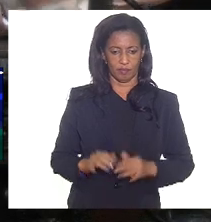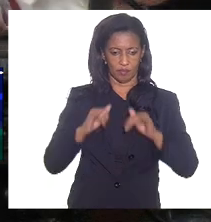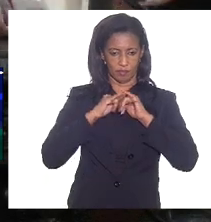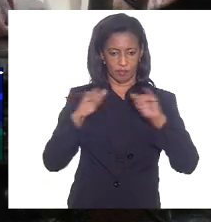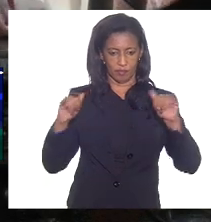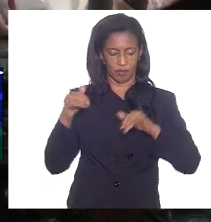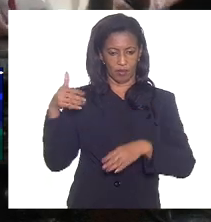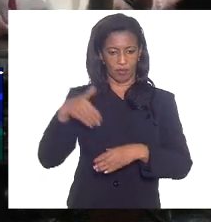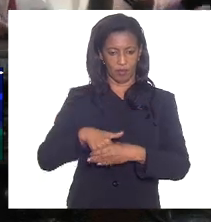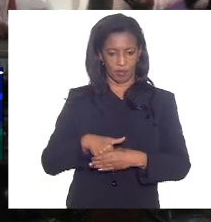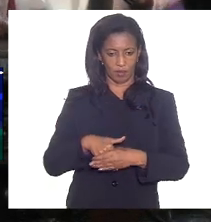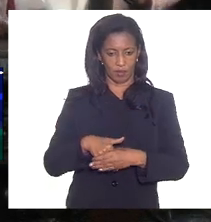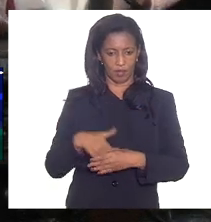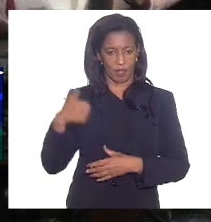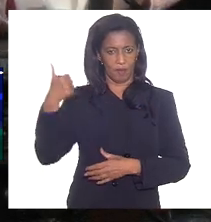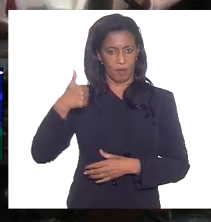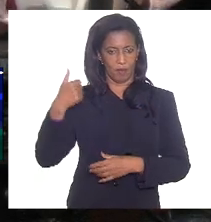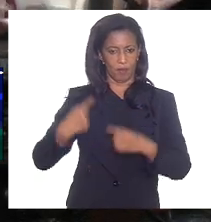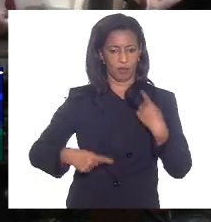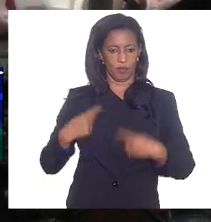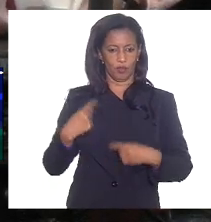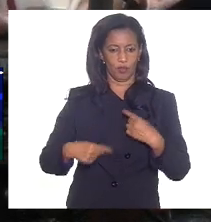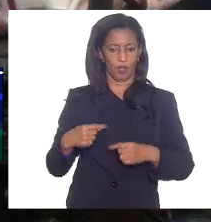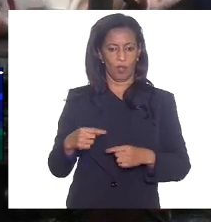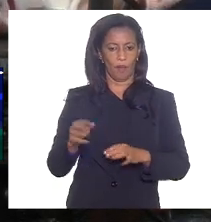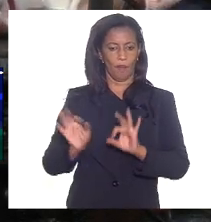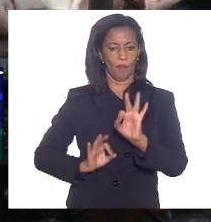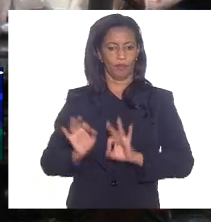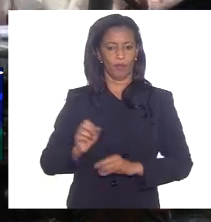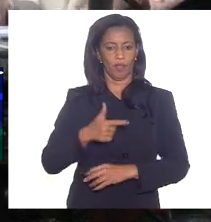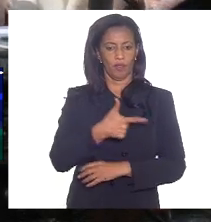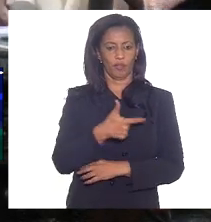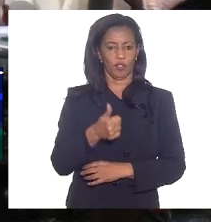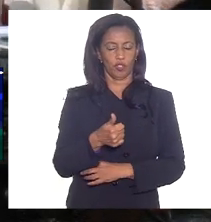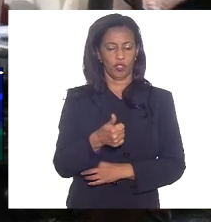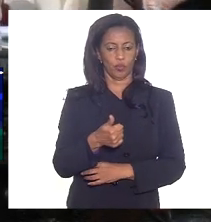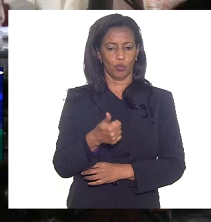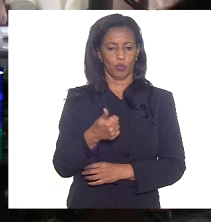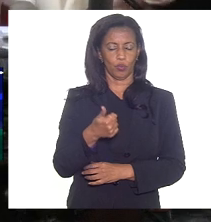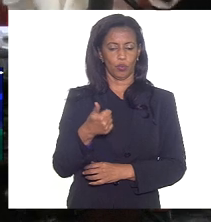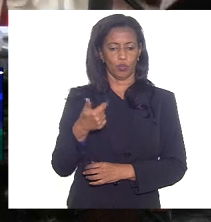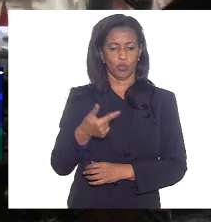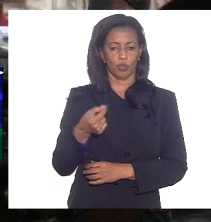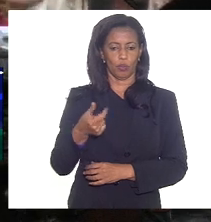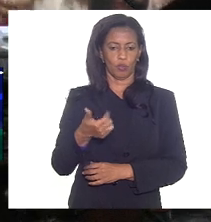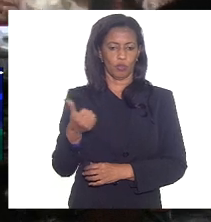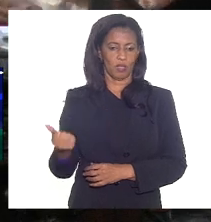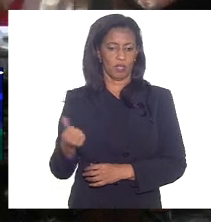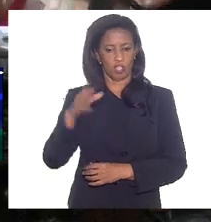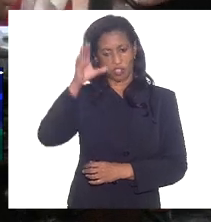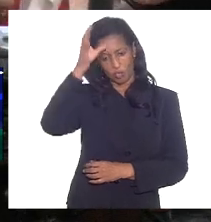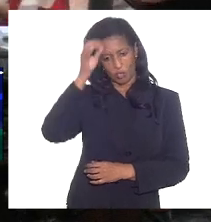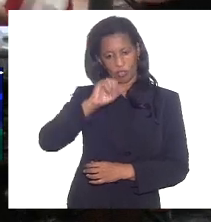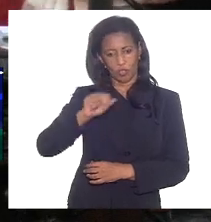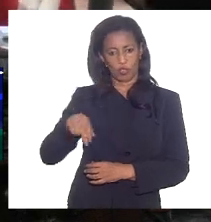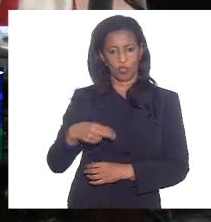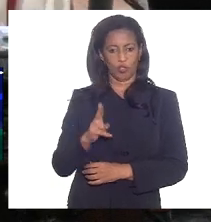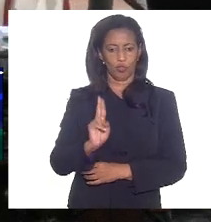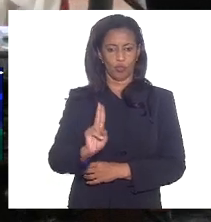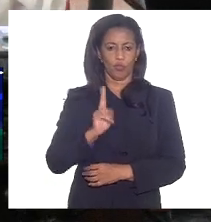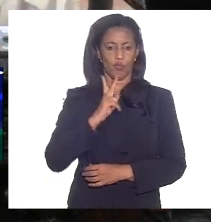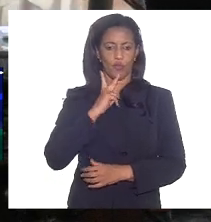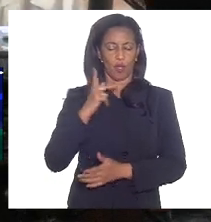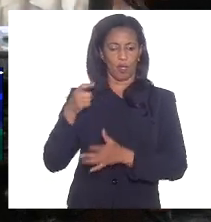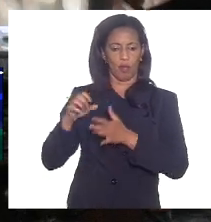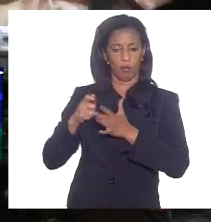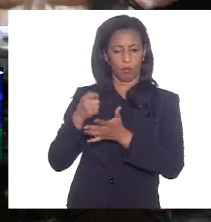Anuncio, em votação, em primeira discussão, projeto de lei 2131 de 2016, de autoria da deputada Tia Ju. Dispõe sobre a